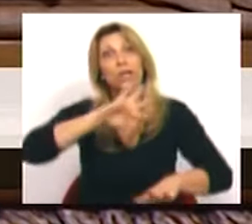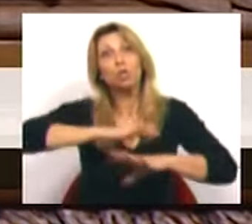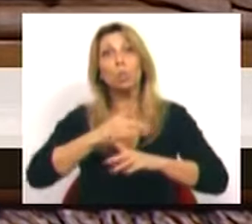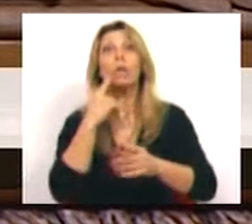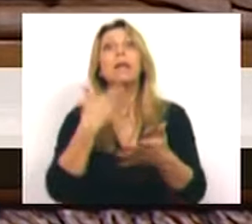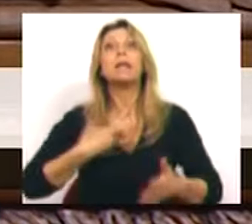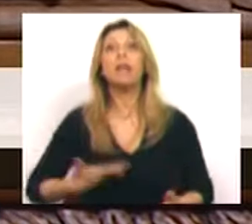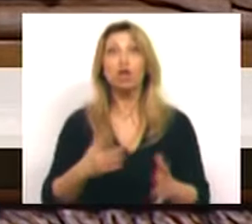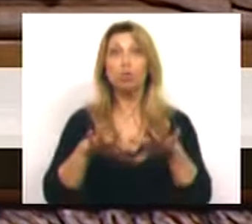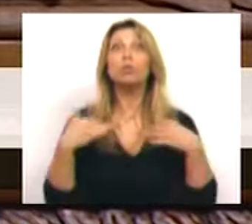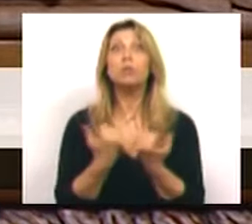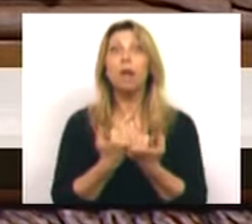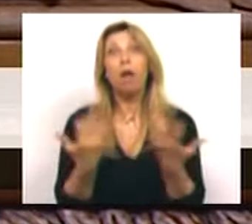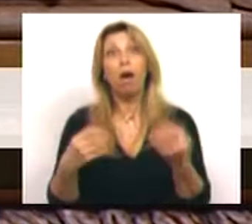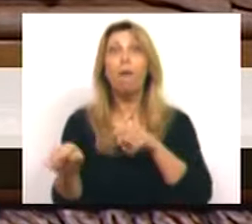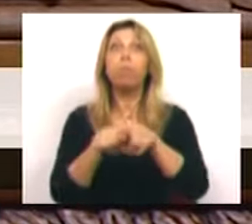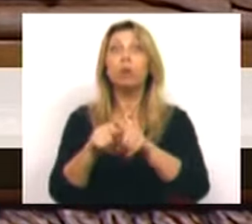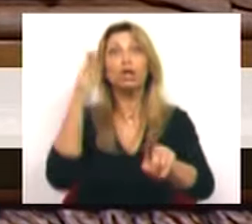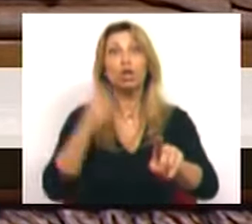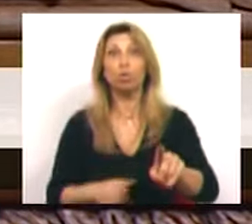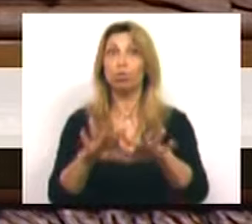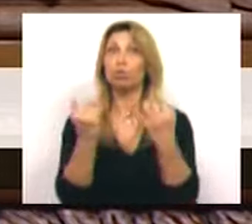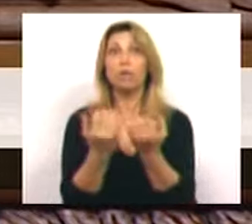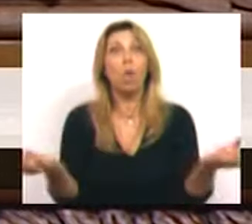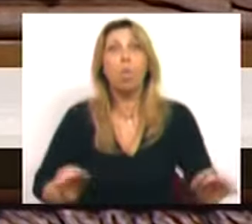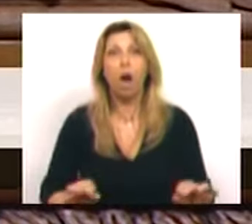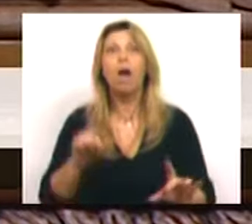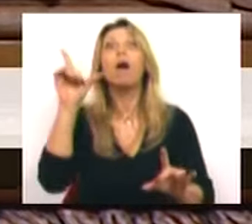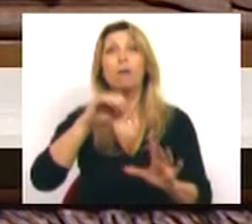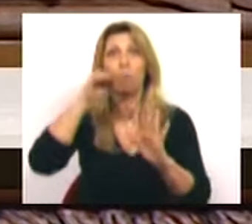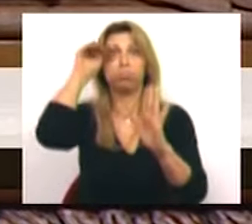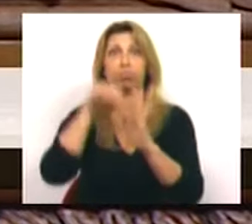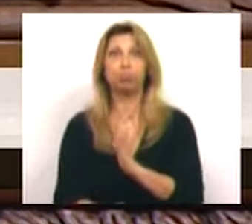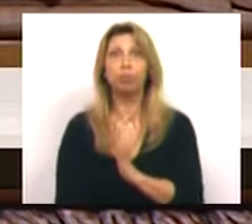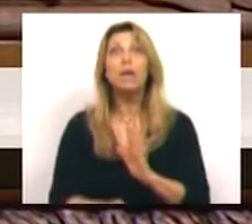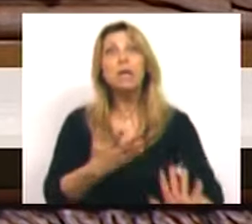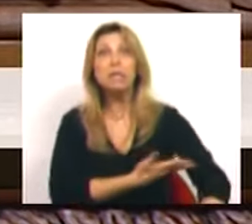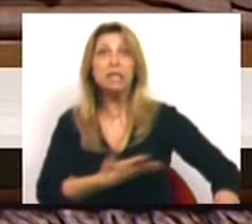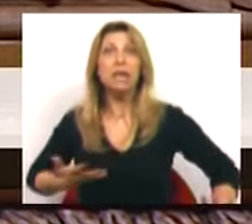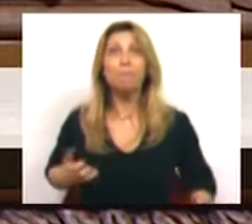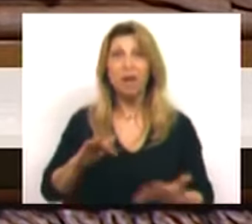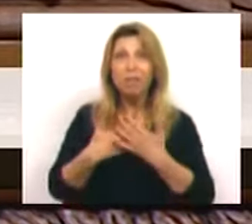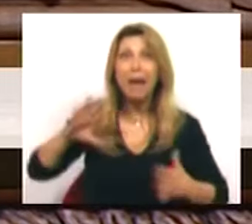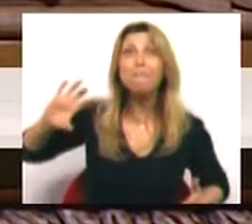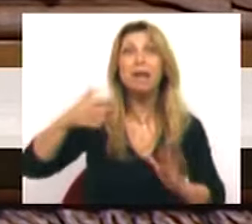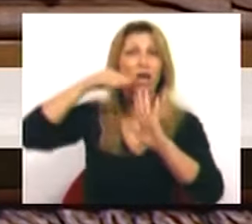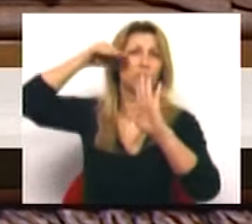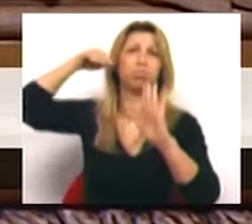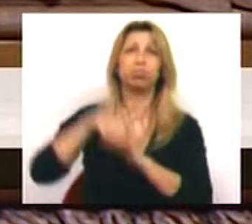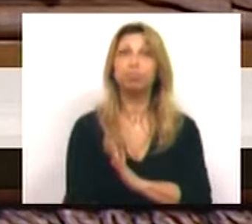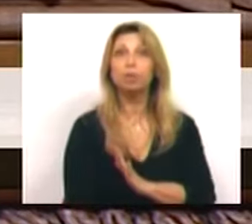não só uma política de injustiça social, mas também de recessão, desemprego e afundamento do país.